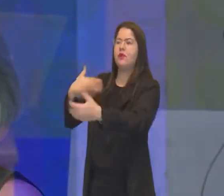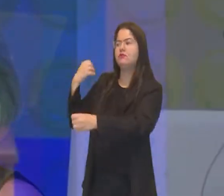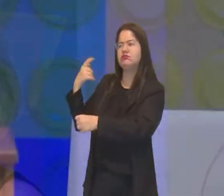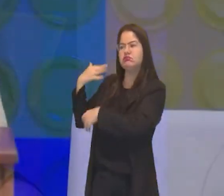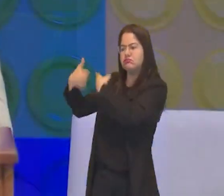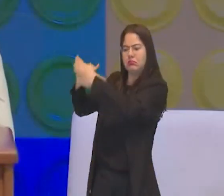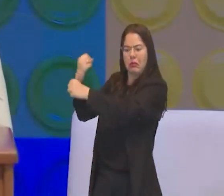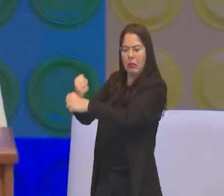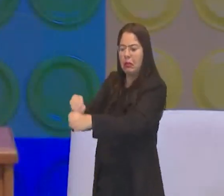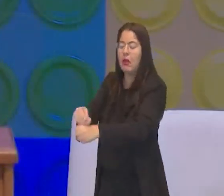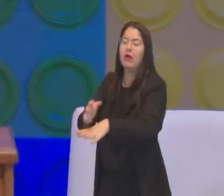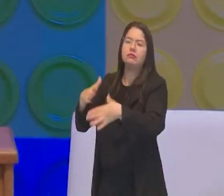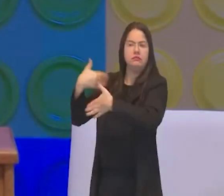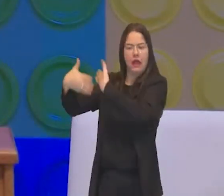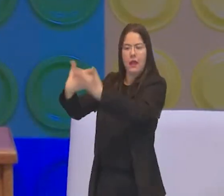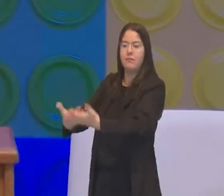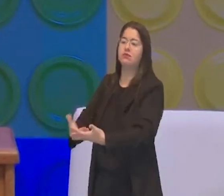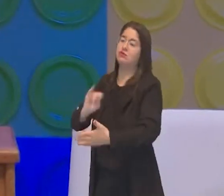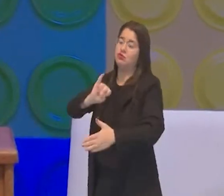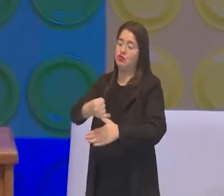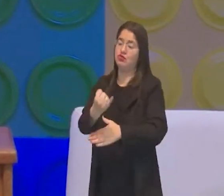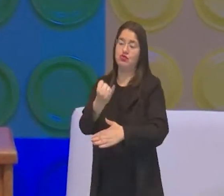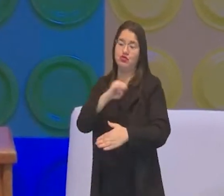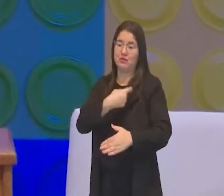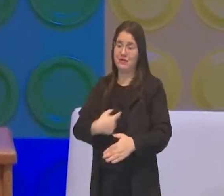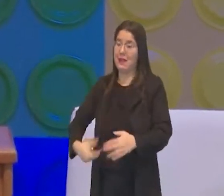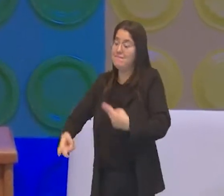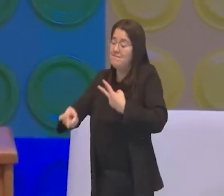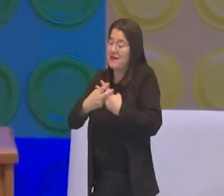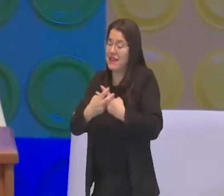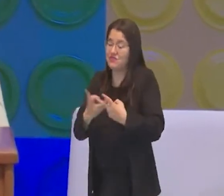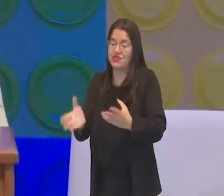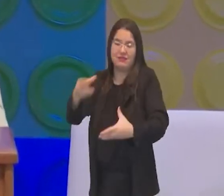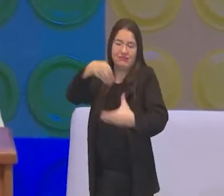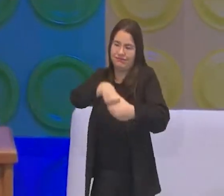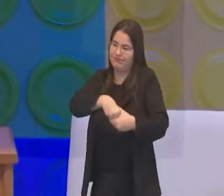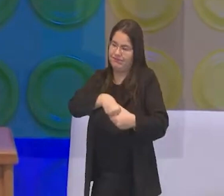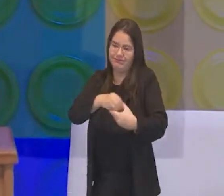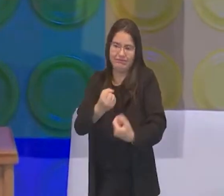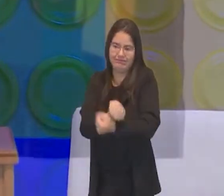tempo, José preso, e um belo dia